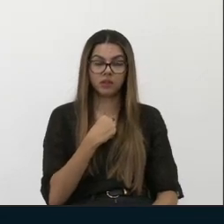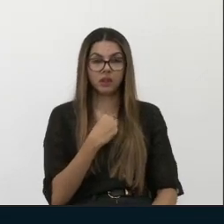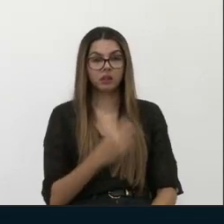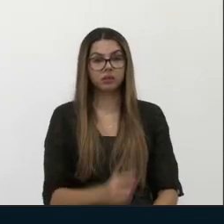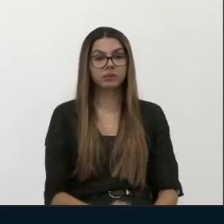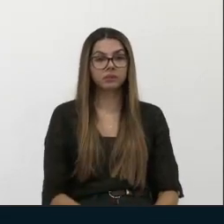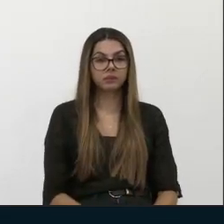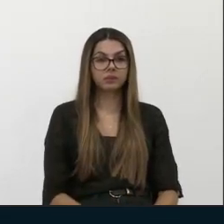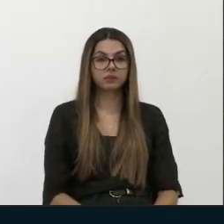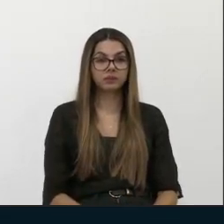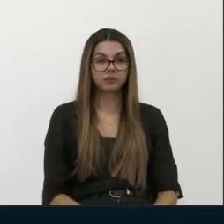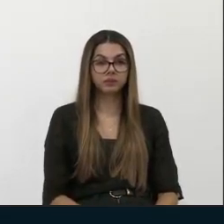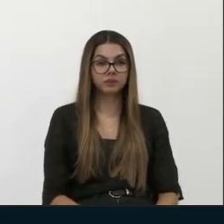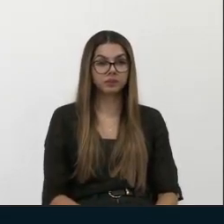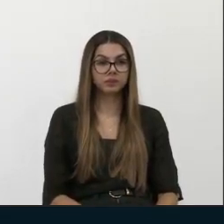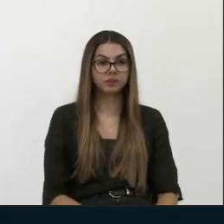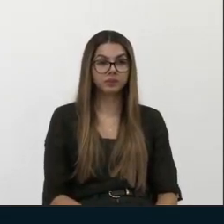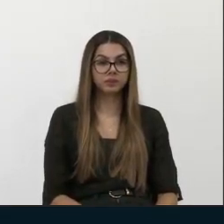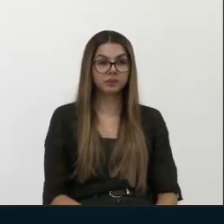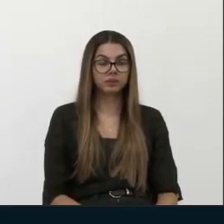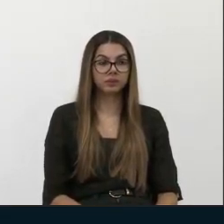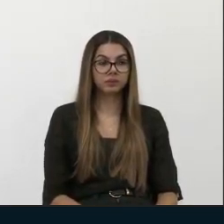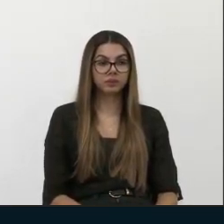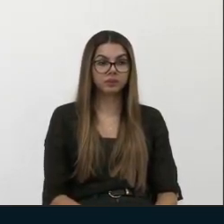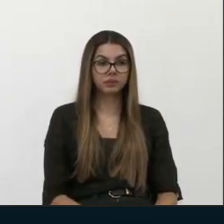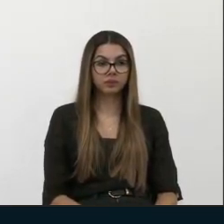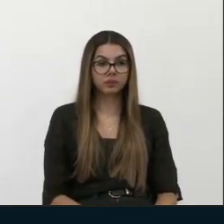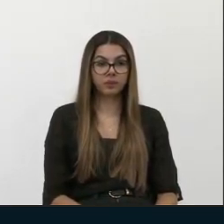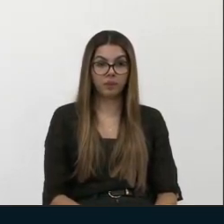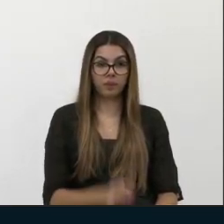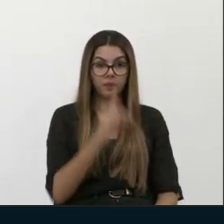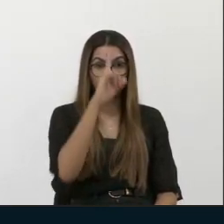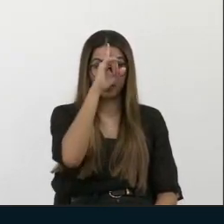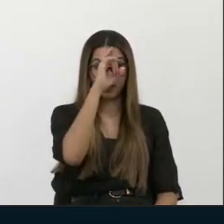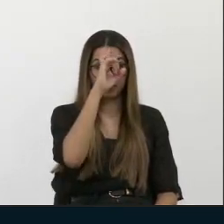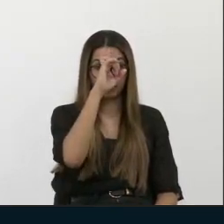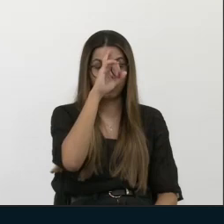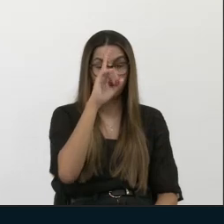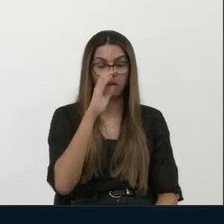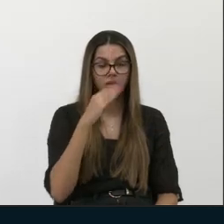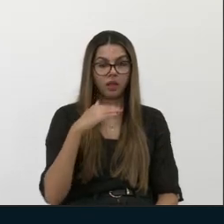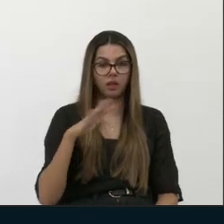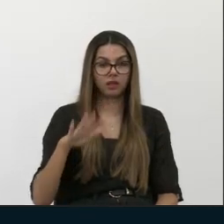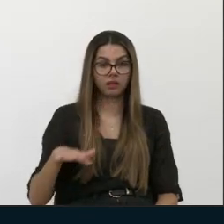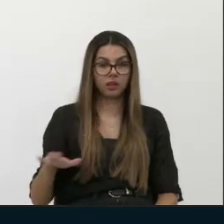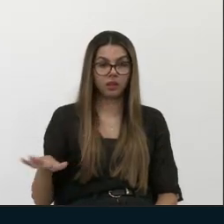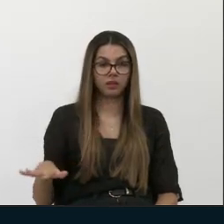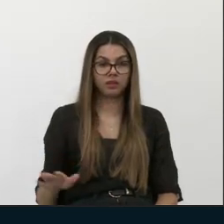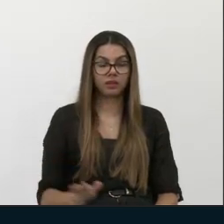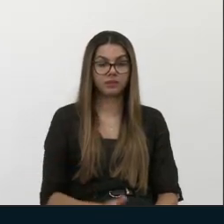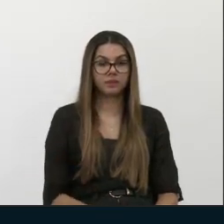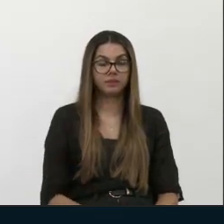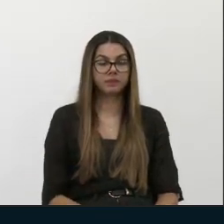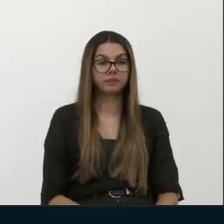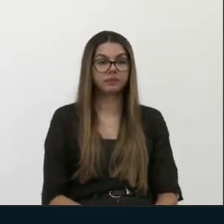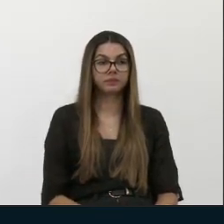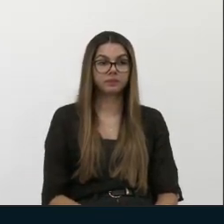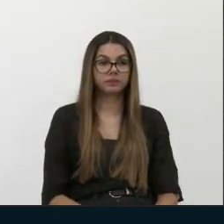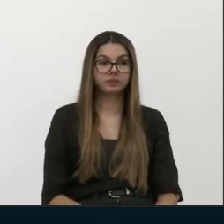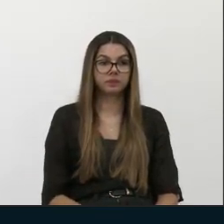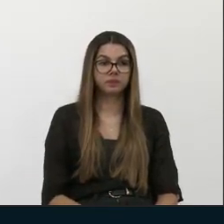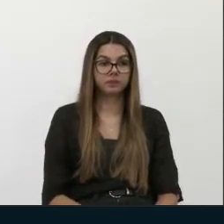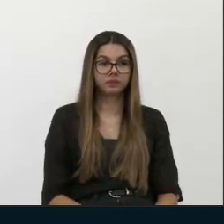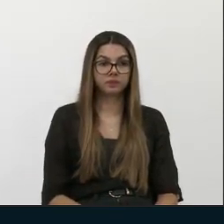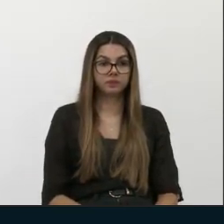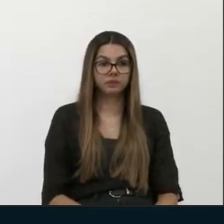frente ao Hospital da Criança foram, da Zona